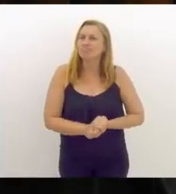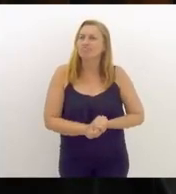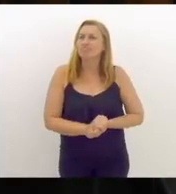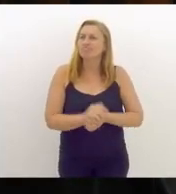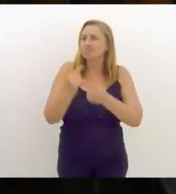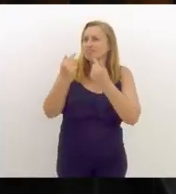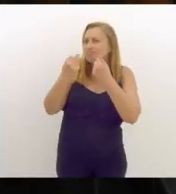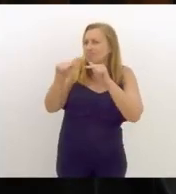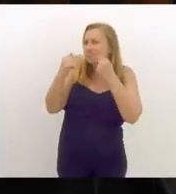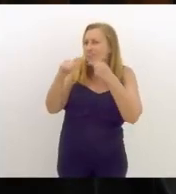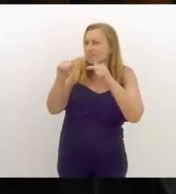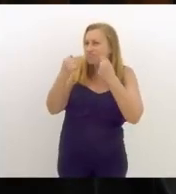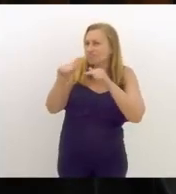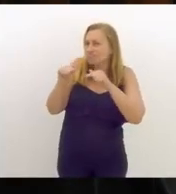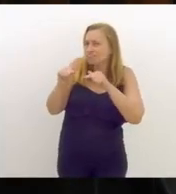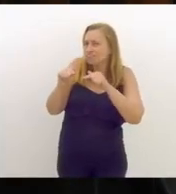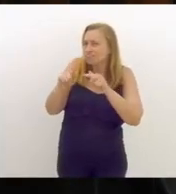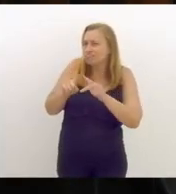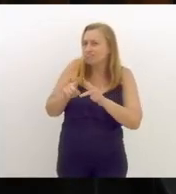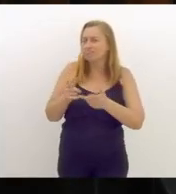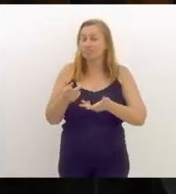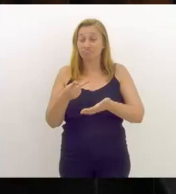questionamentos desconcertantes